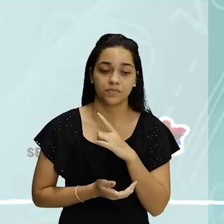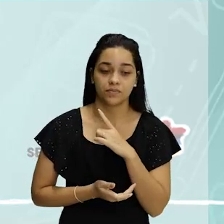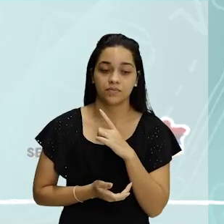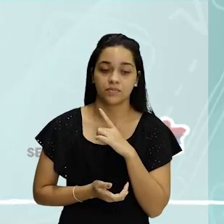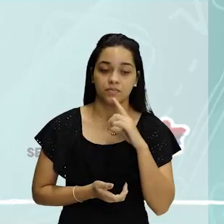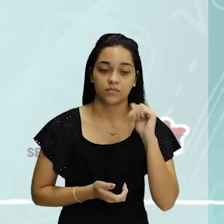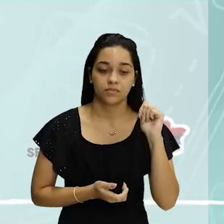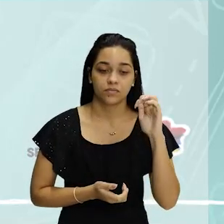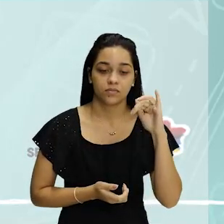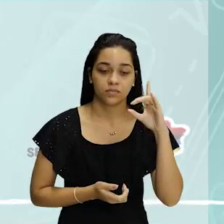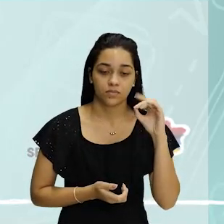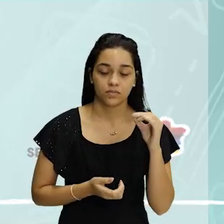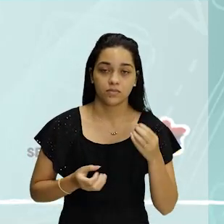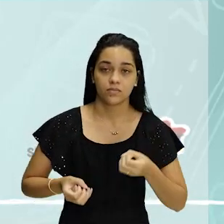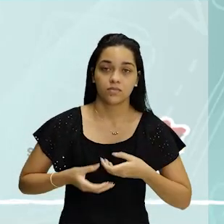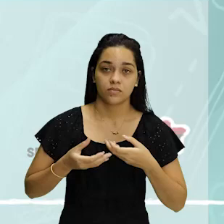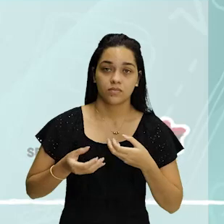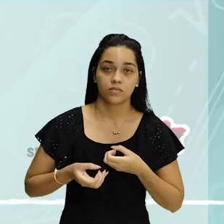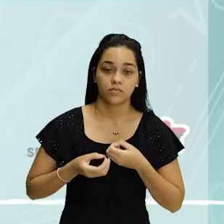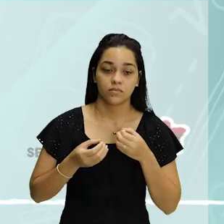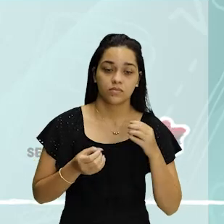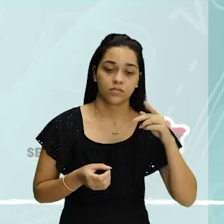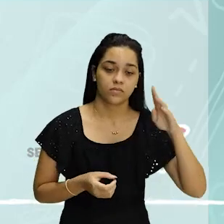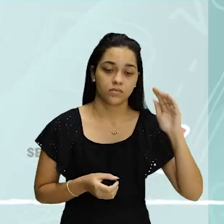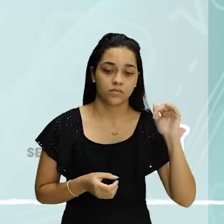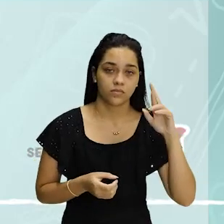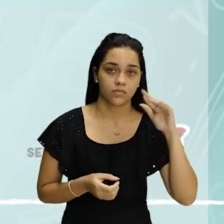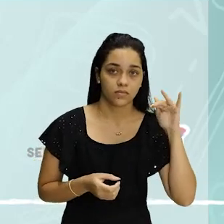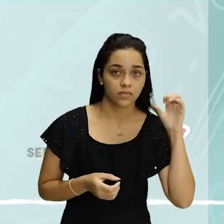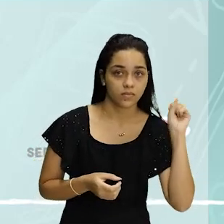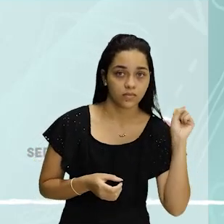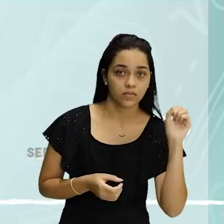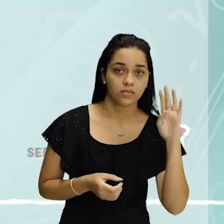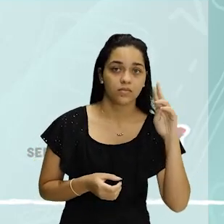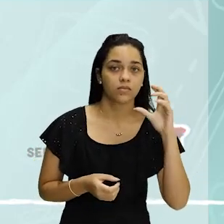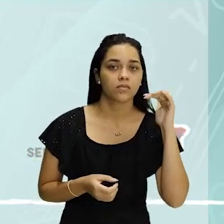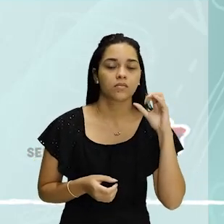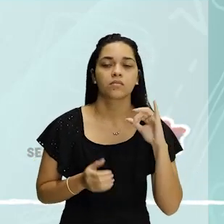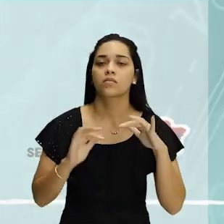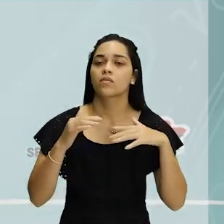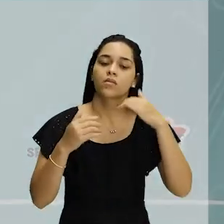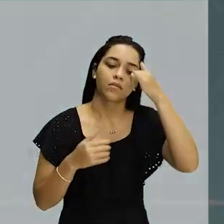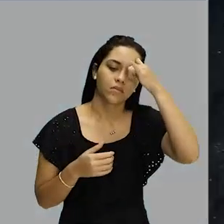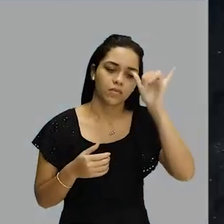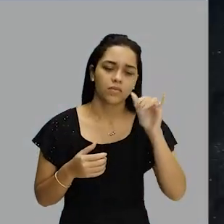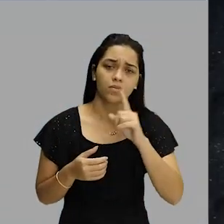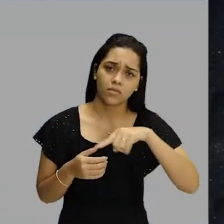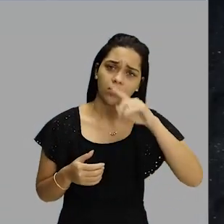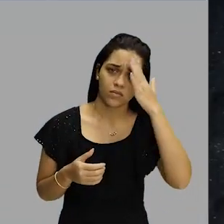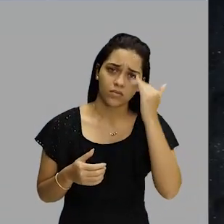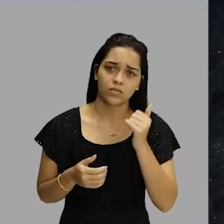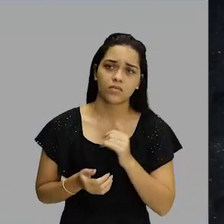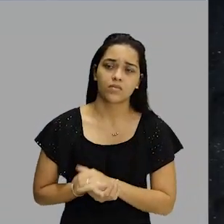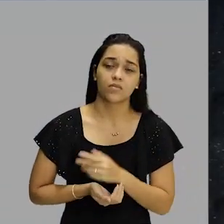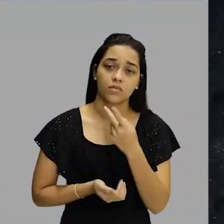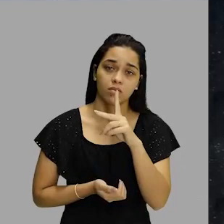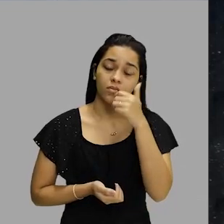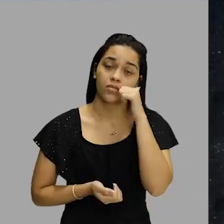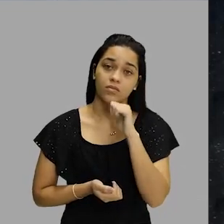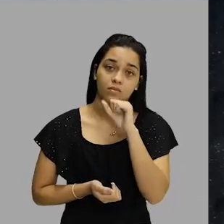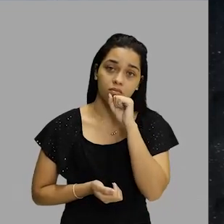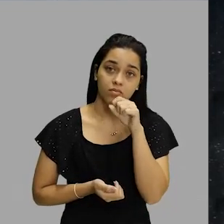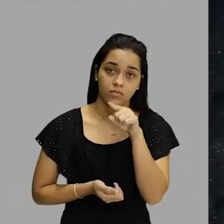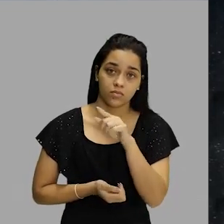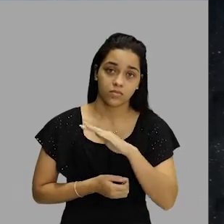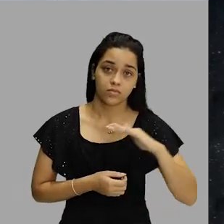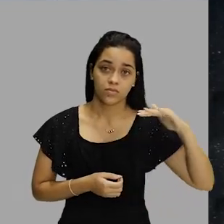pelo ácido produzido pelas bactérias bucais, né? Qual seria a prevenção? Todo mundo sabe. A sua mãe, quando